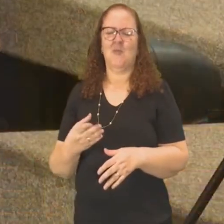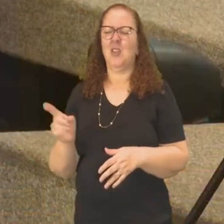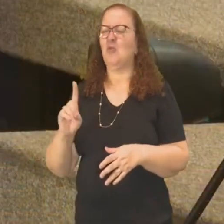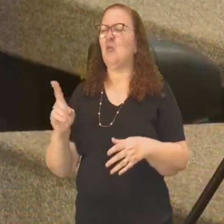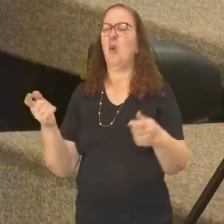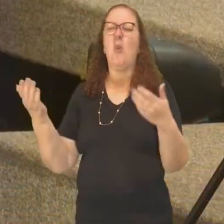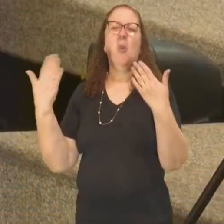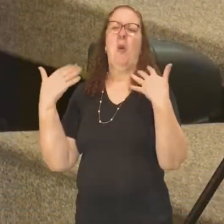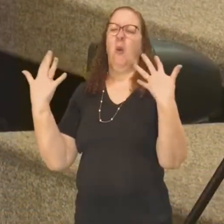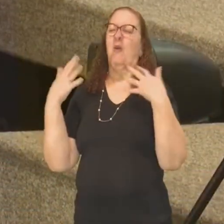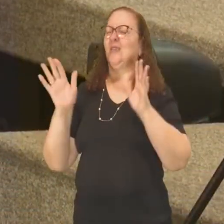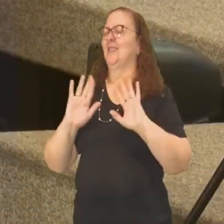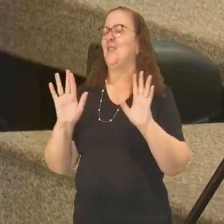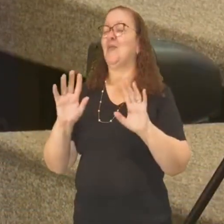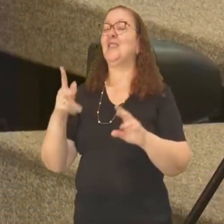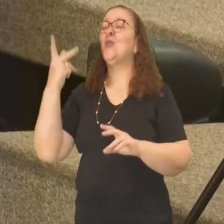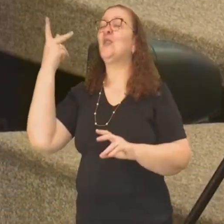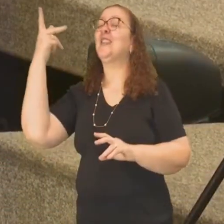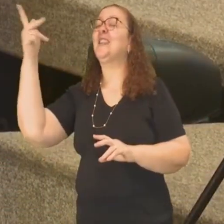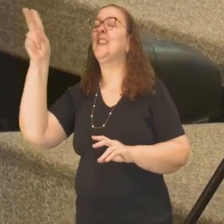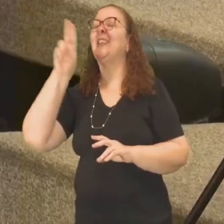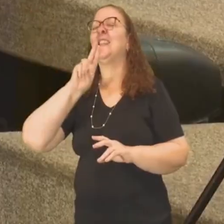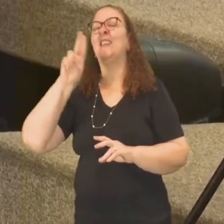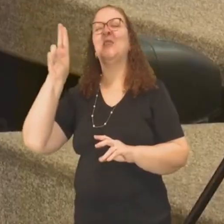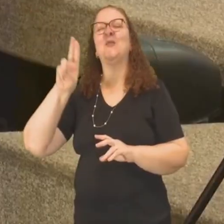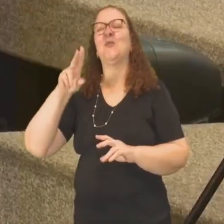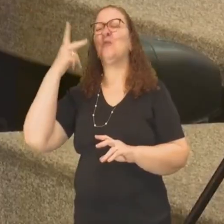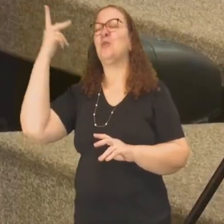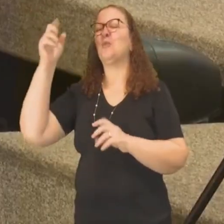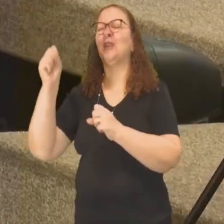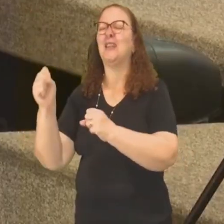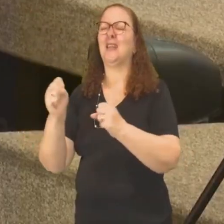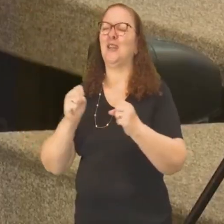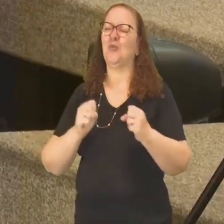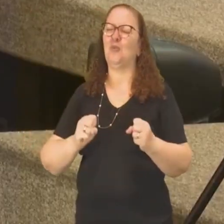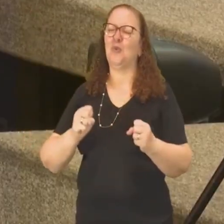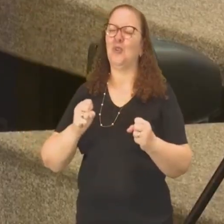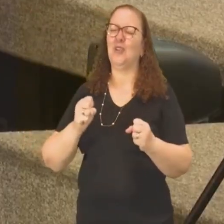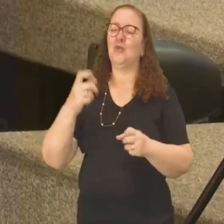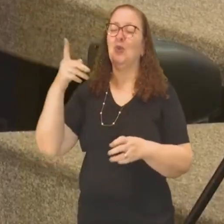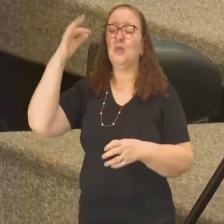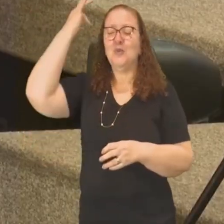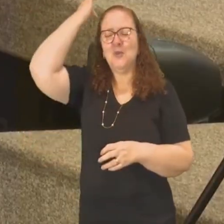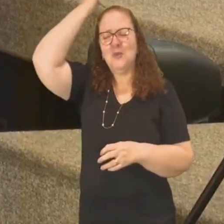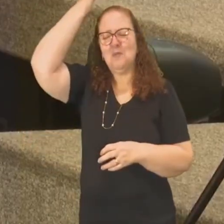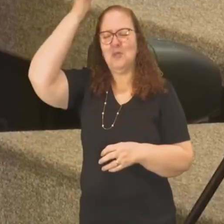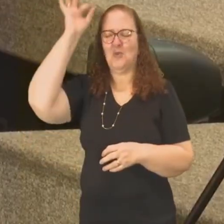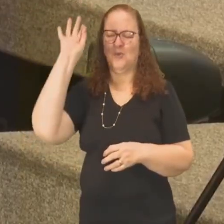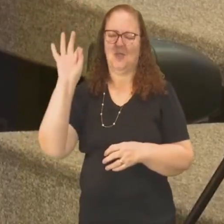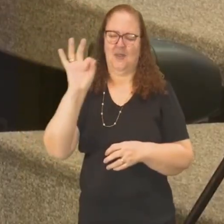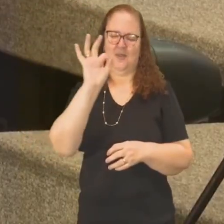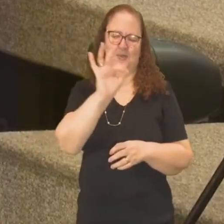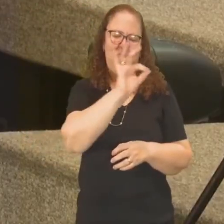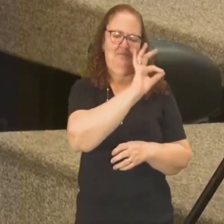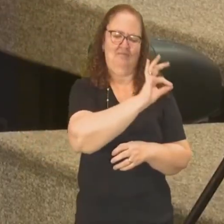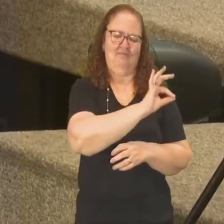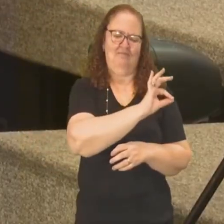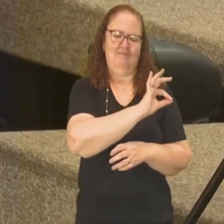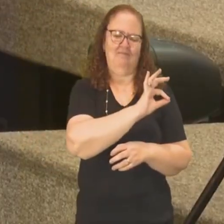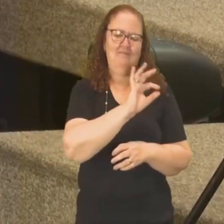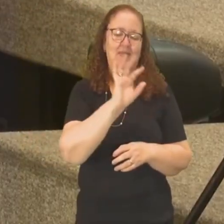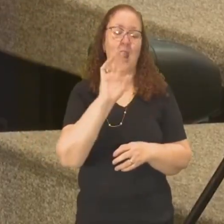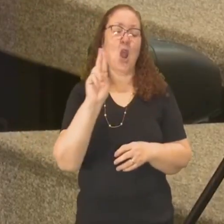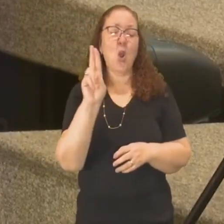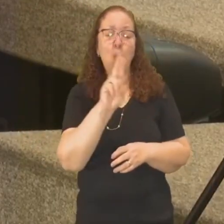a nós, Senhor, mas ao Teu nome, é pelo poder do Senhor, é pela presença do Teu Espírito Santo, Senhor.